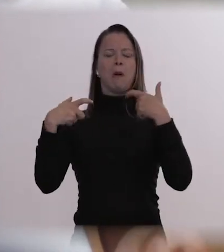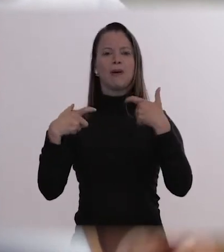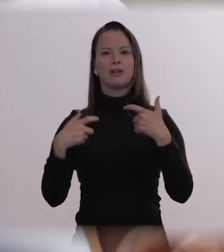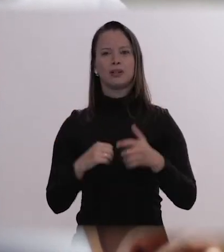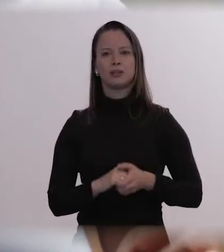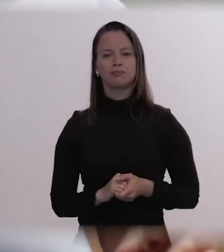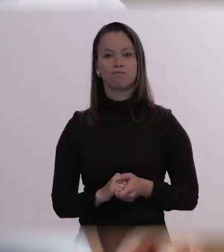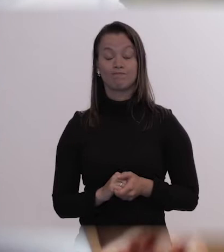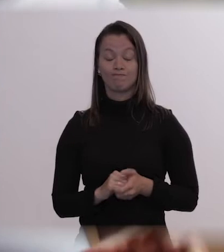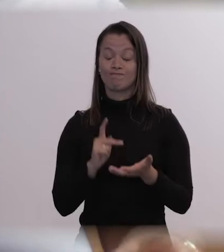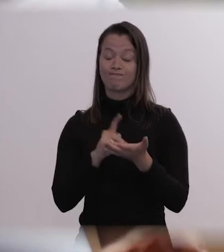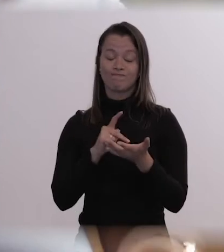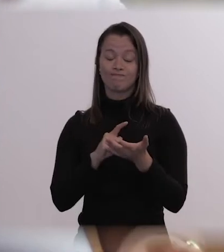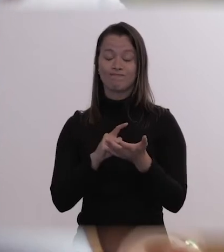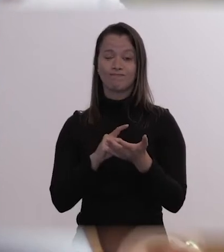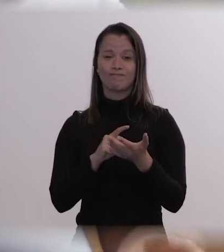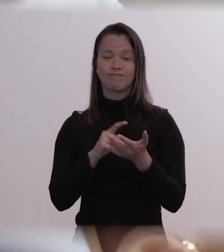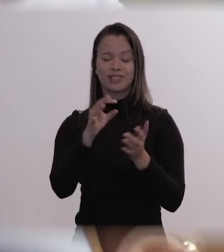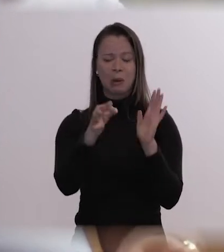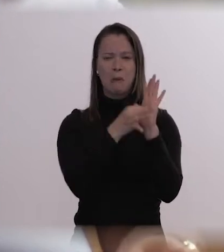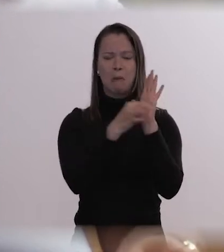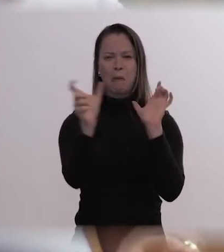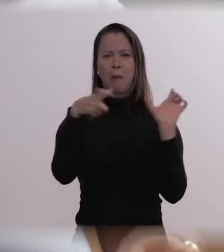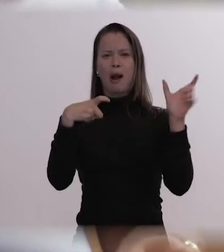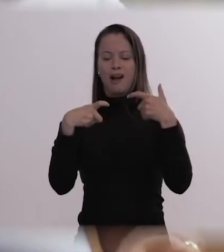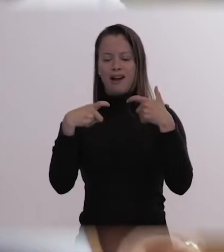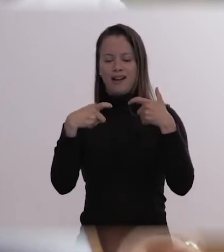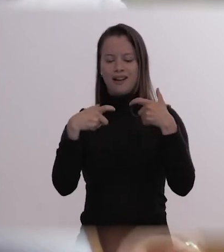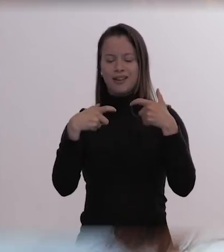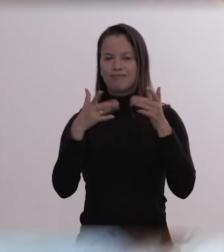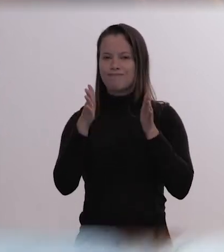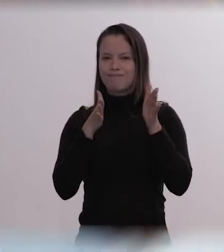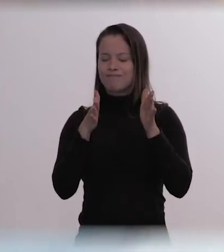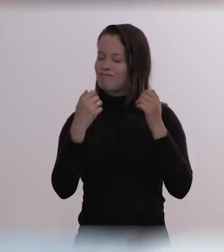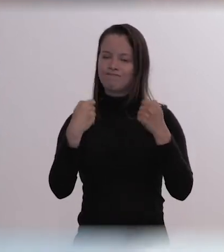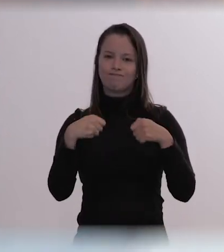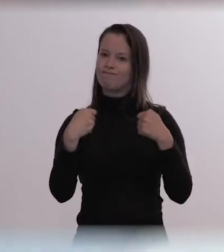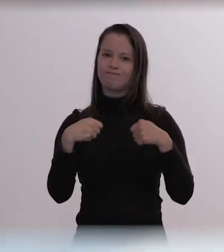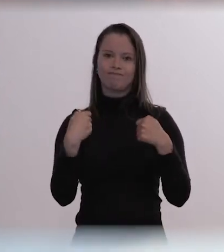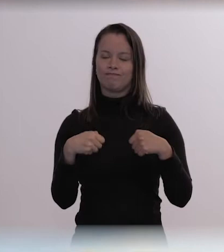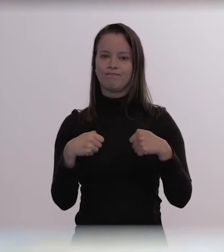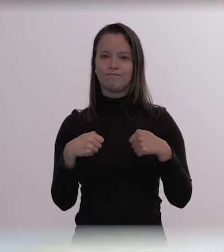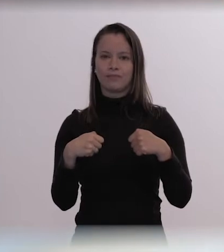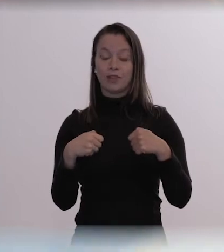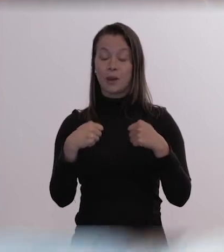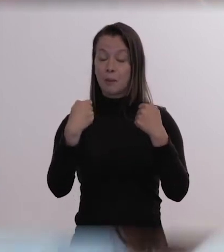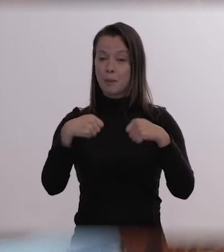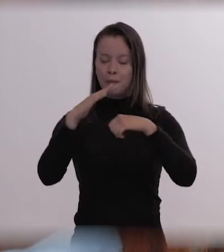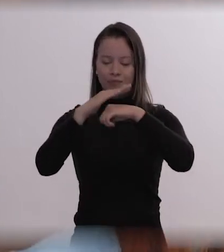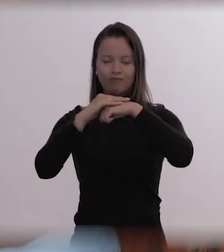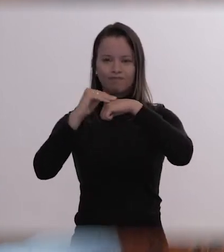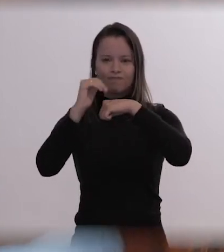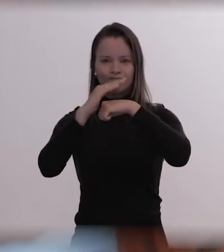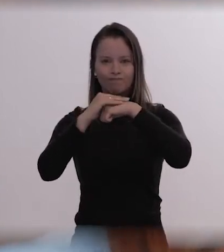Na verdade, nós não precisamos da crítica naquele momento. Você precisa de um ombro amigo,